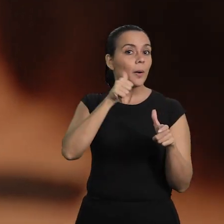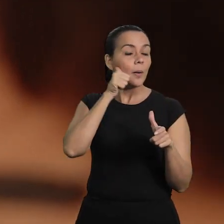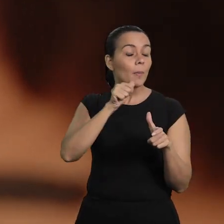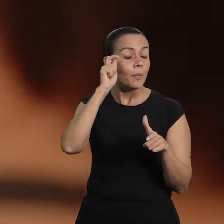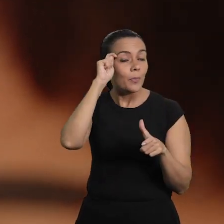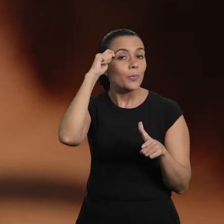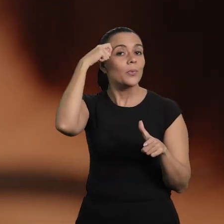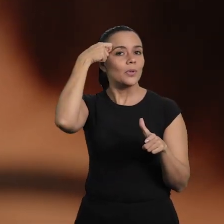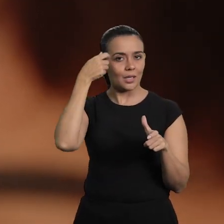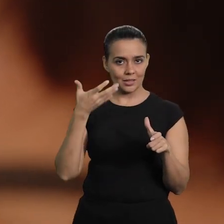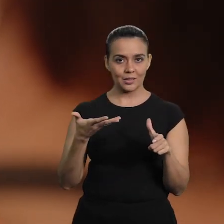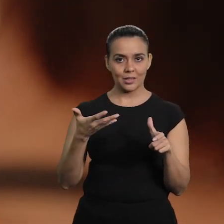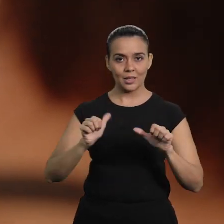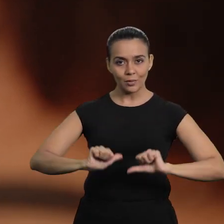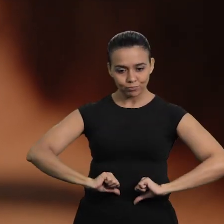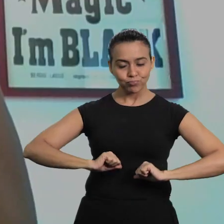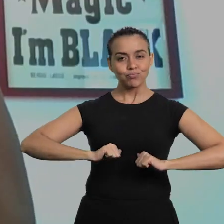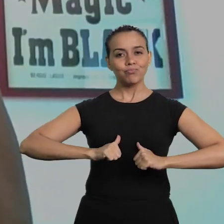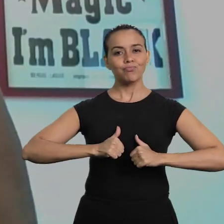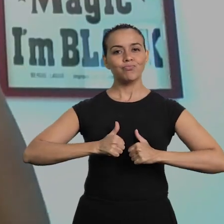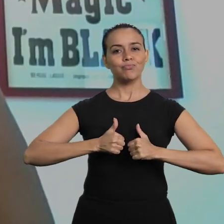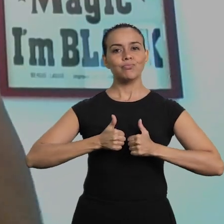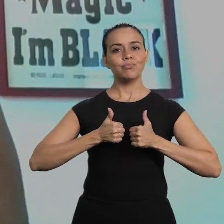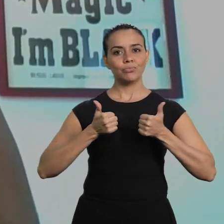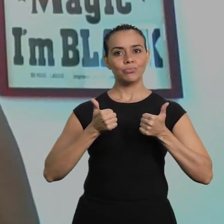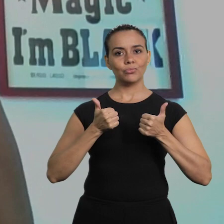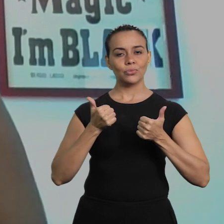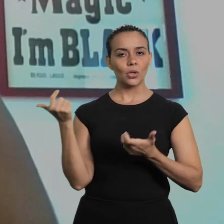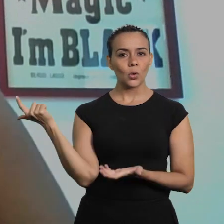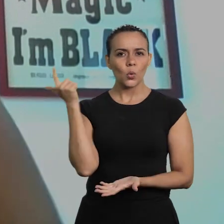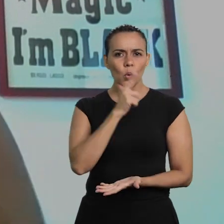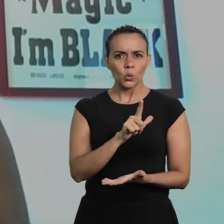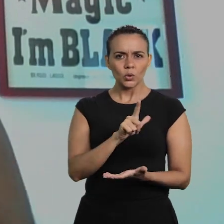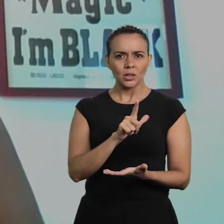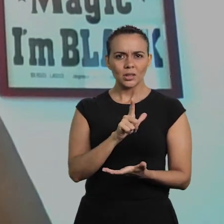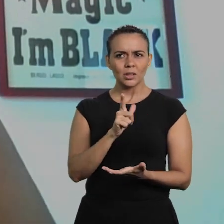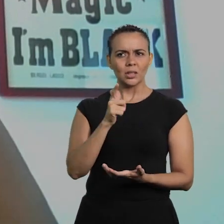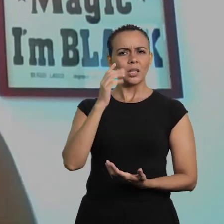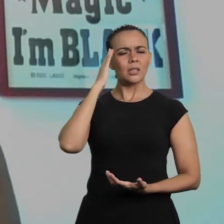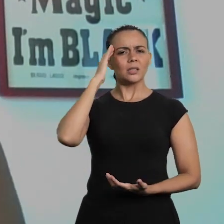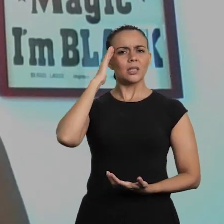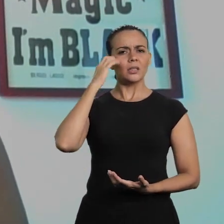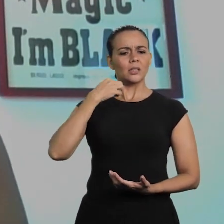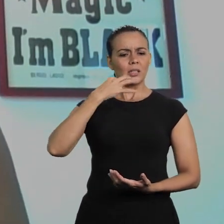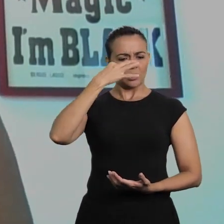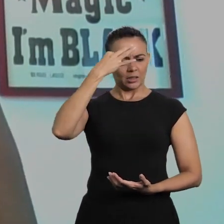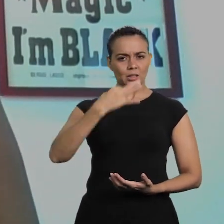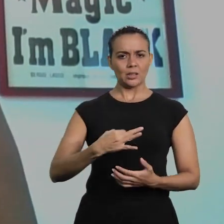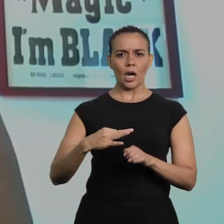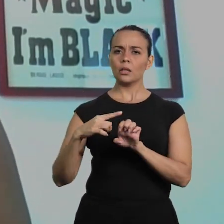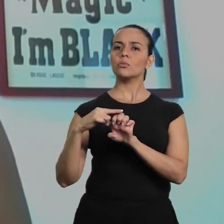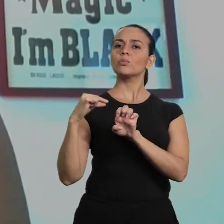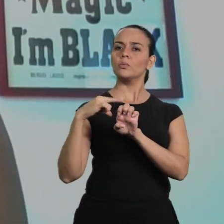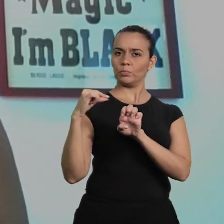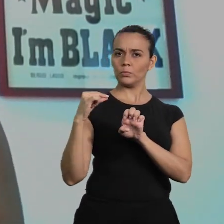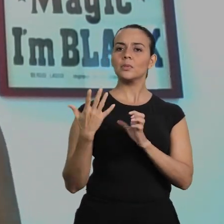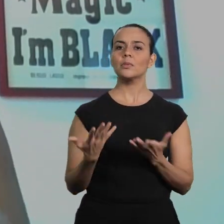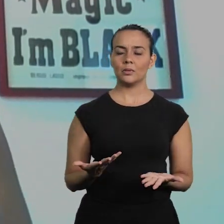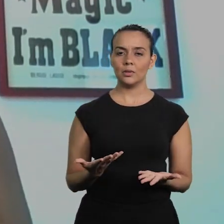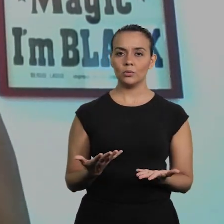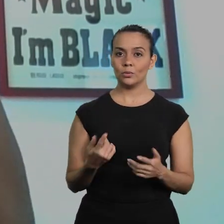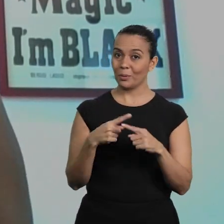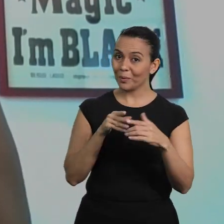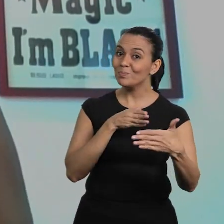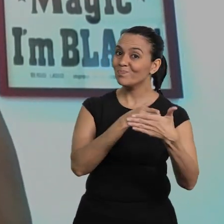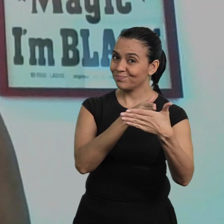questão de autoestima, de se colocar nesse lugar de empreendedora, de empresária, por conta